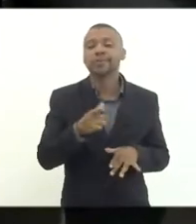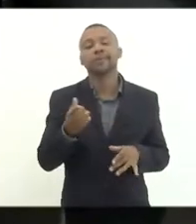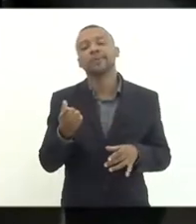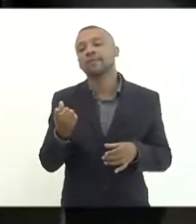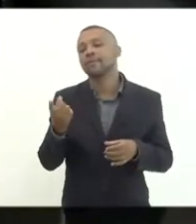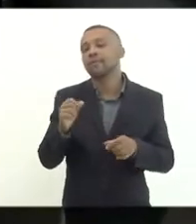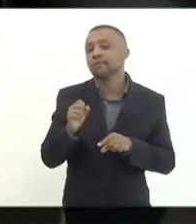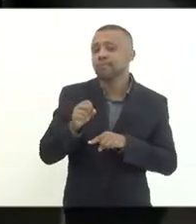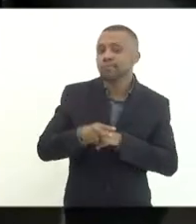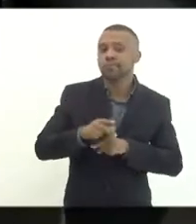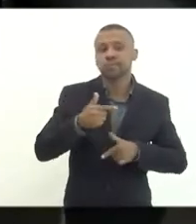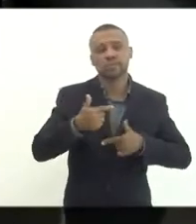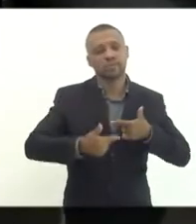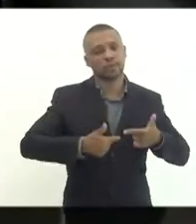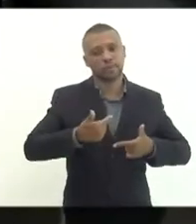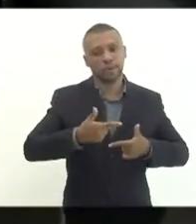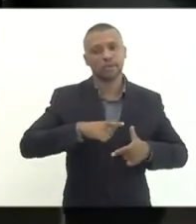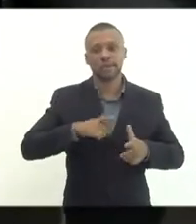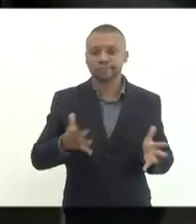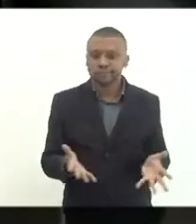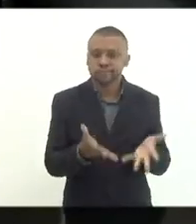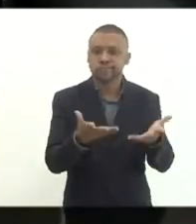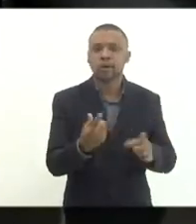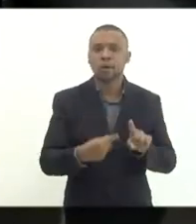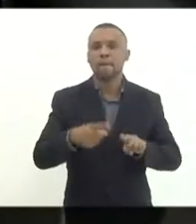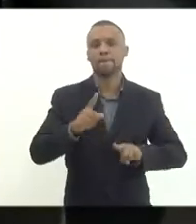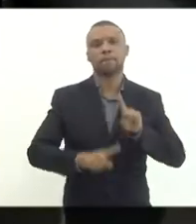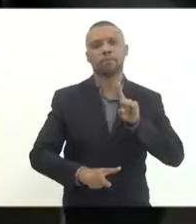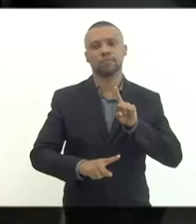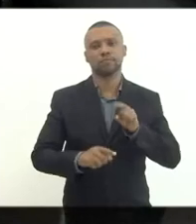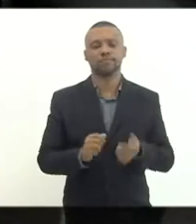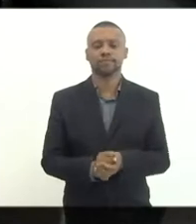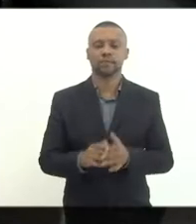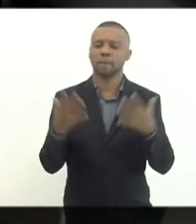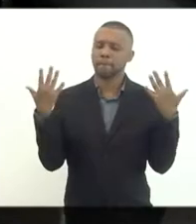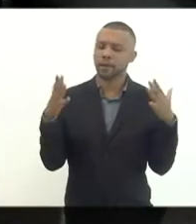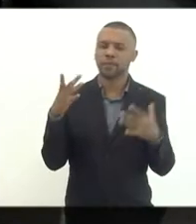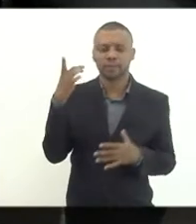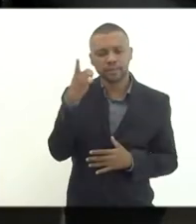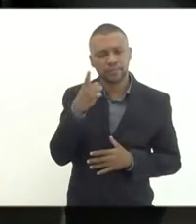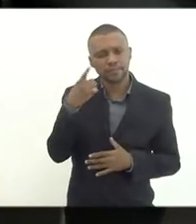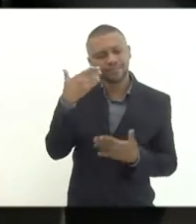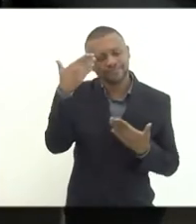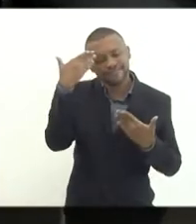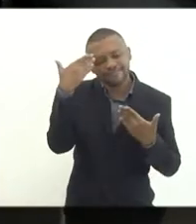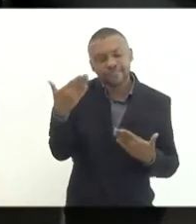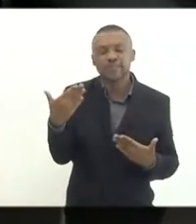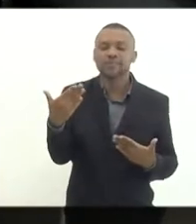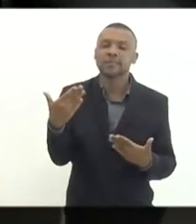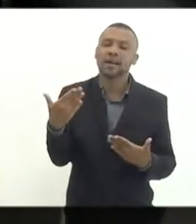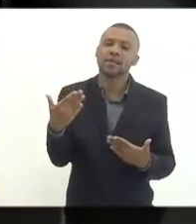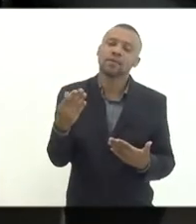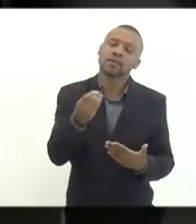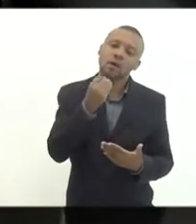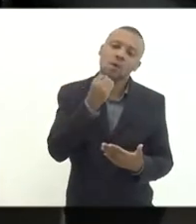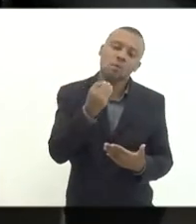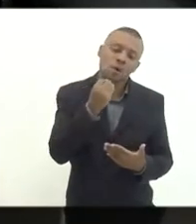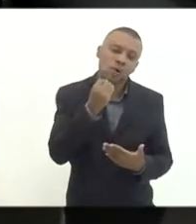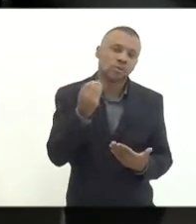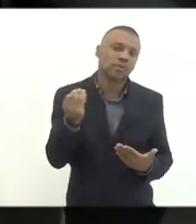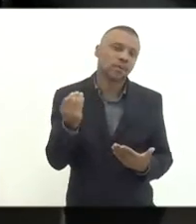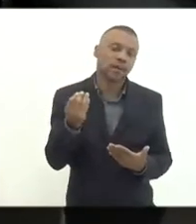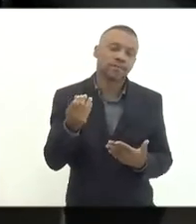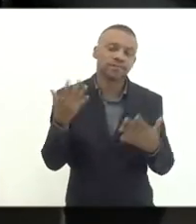mercado de trabalho até ele tem um empoderamento total dele Parabéns deputado muito obrigado por essa oportunidade Parabéns a